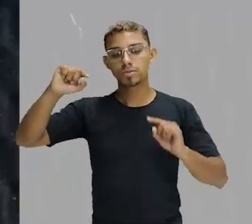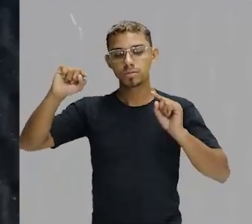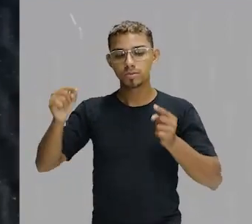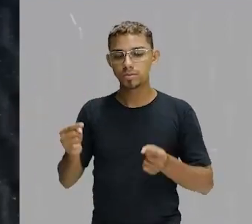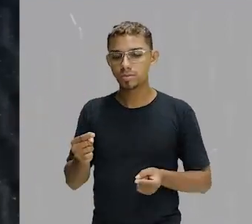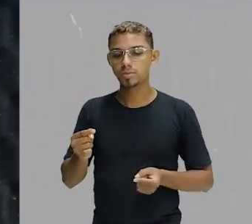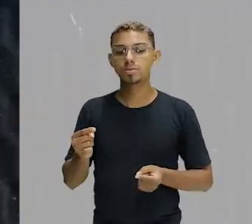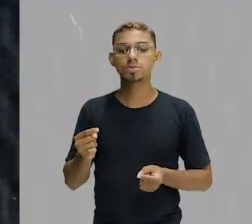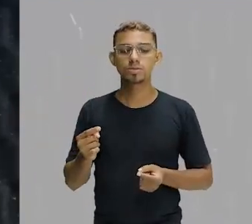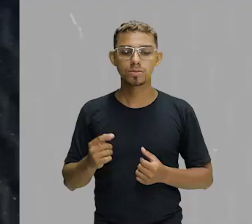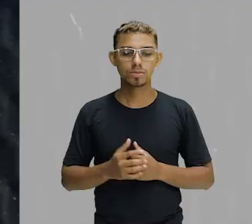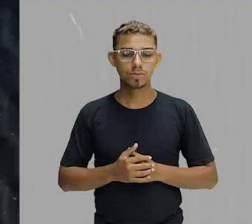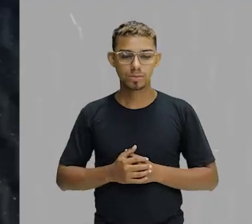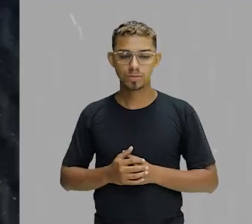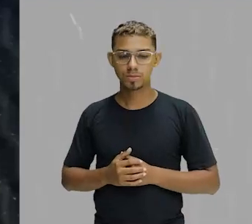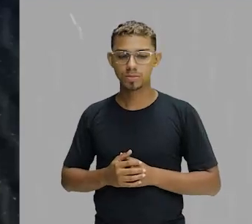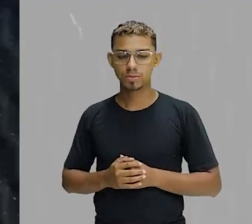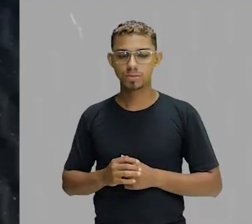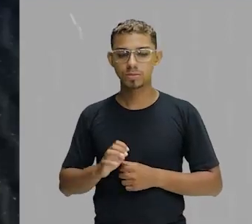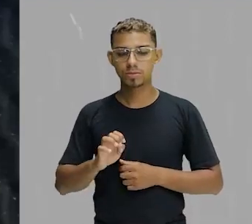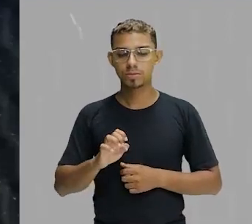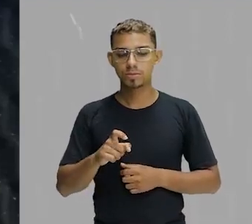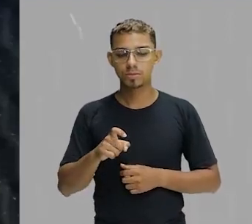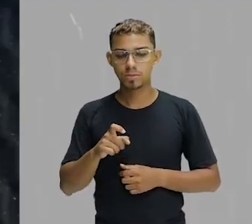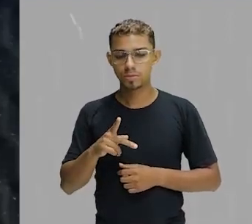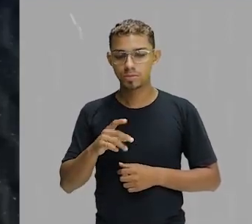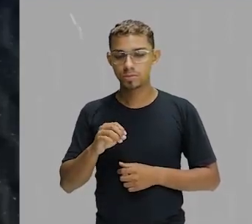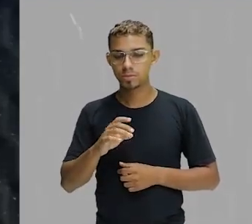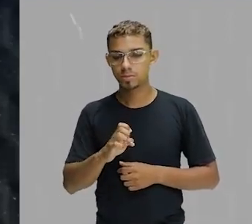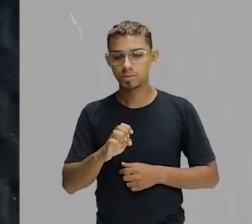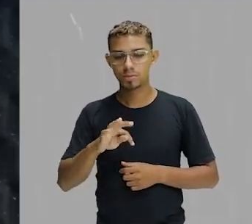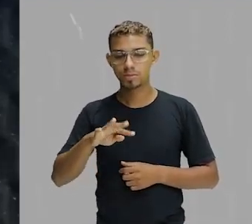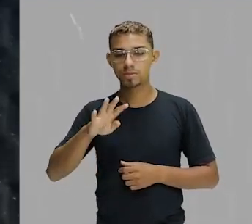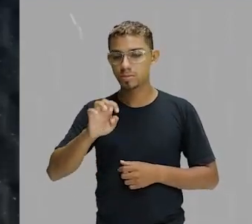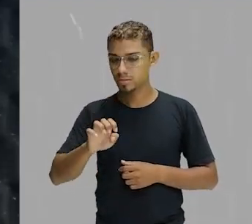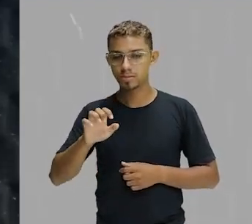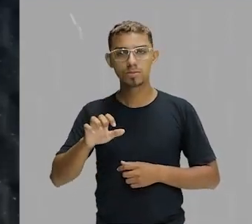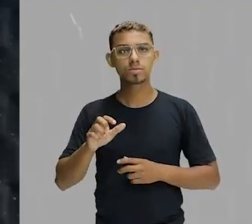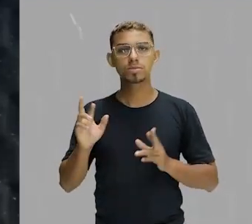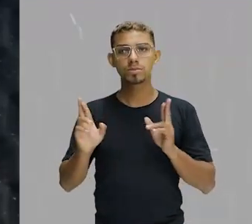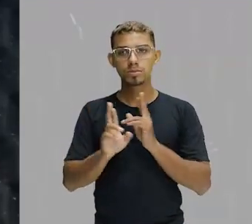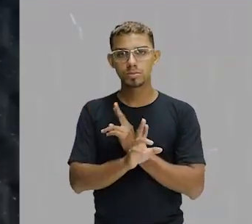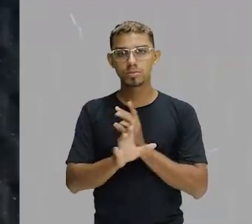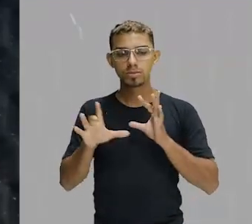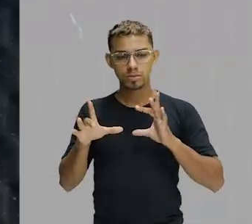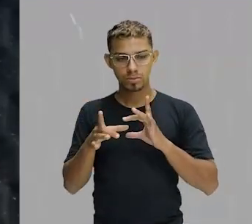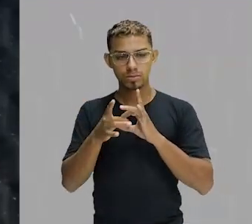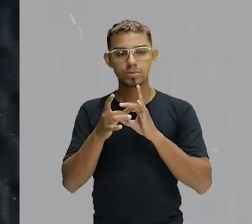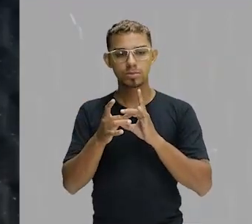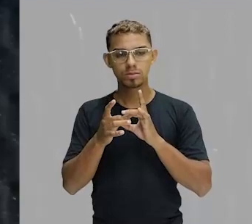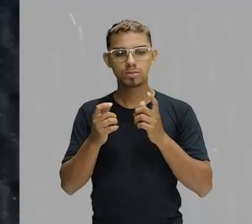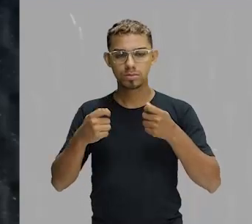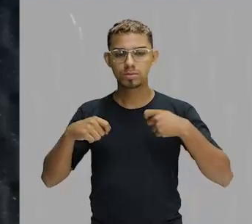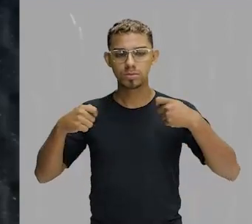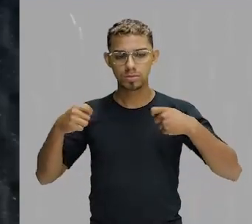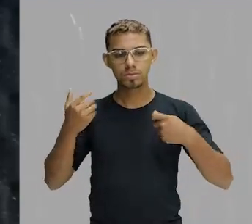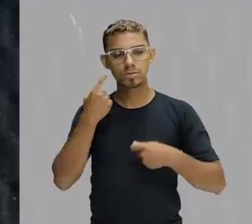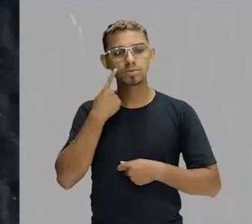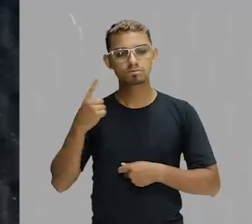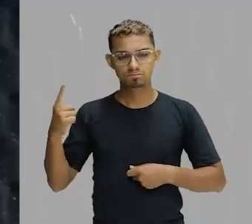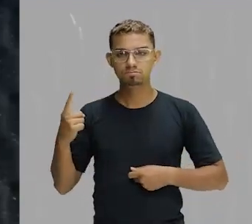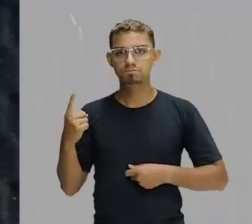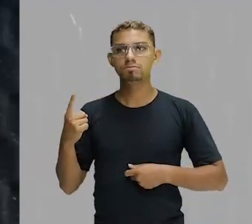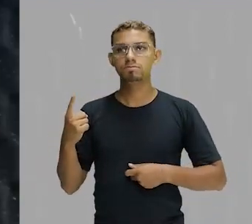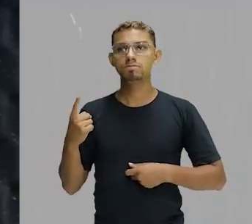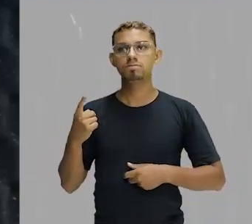ser exponencial? No expoente. Pronto, gente, já fizemos a relação, tá? Então, essa fórmula para